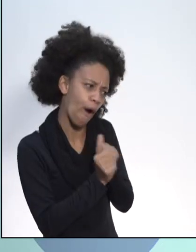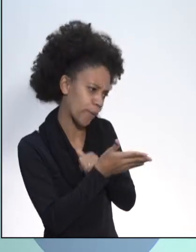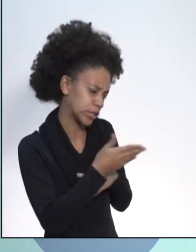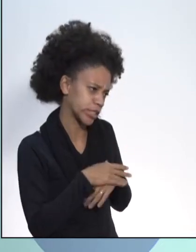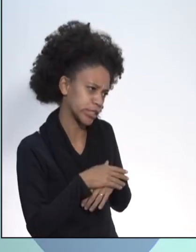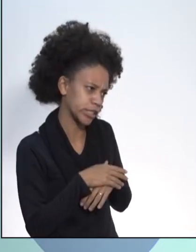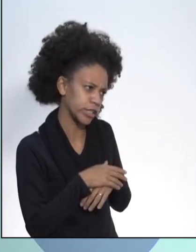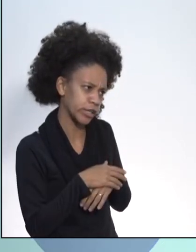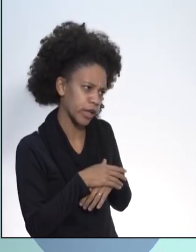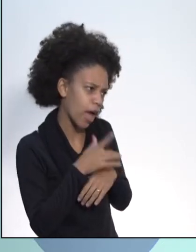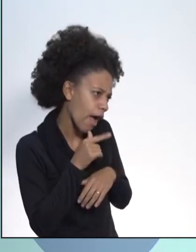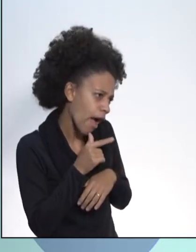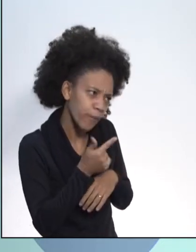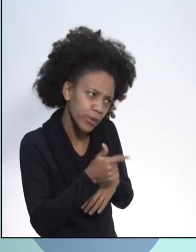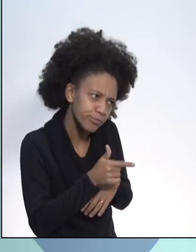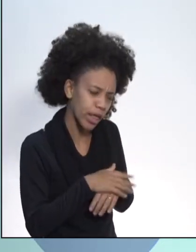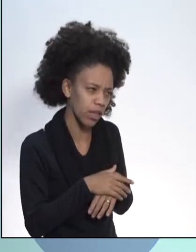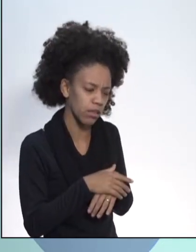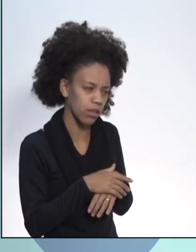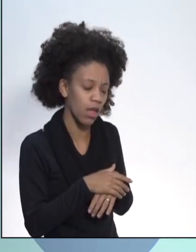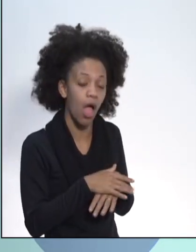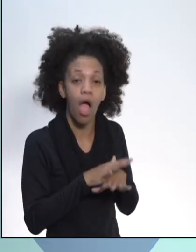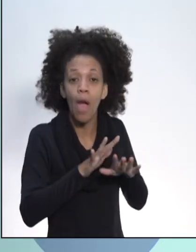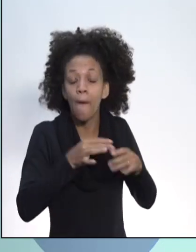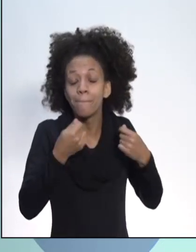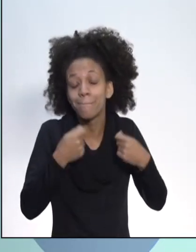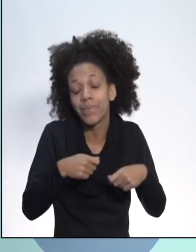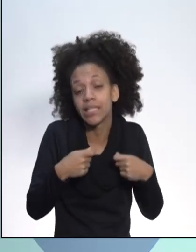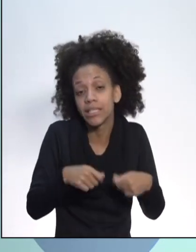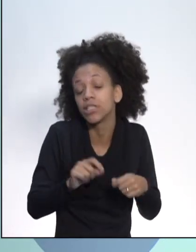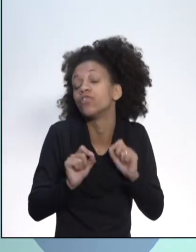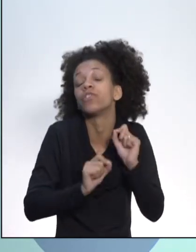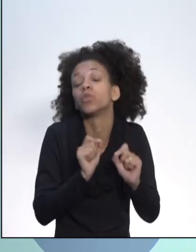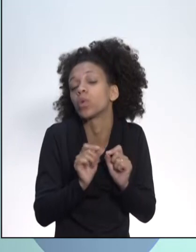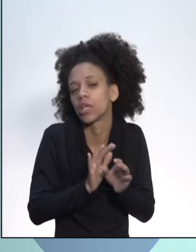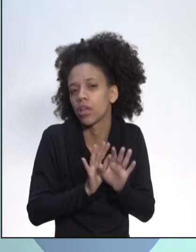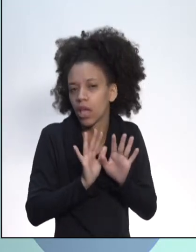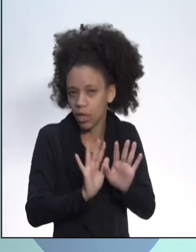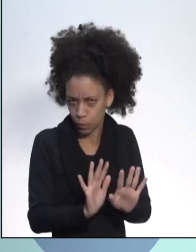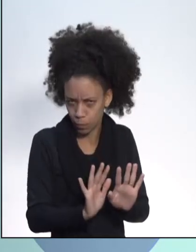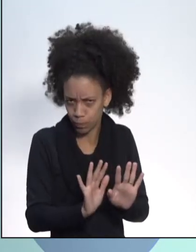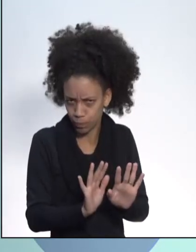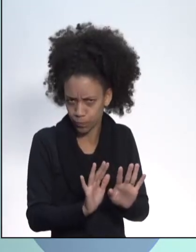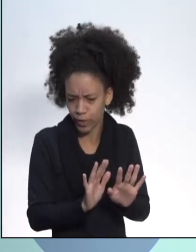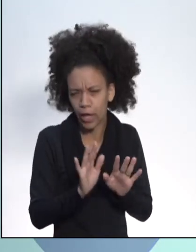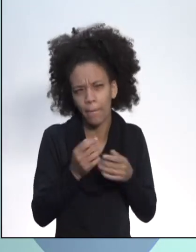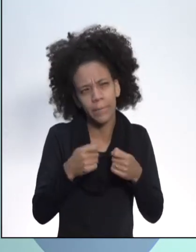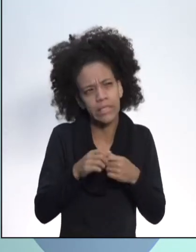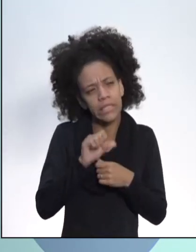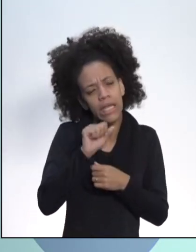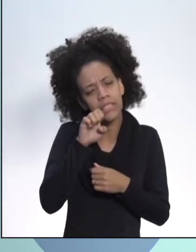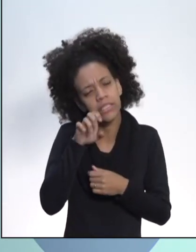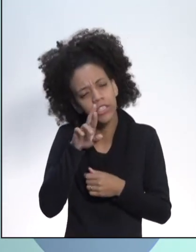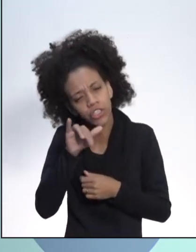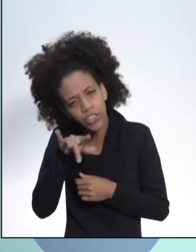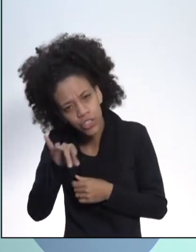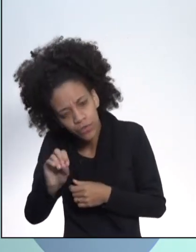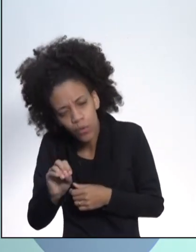água. O que que eu preciso fazer?" Eu preciso ser assertivo. O que significa isso?